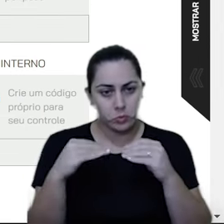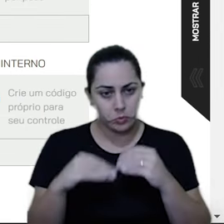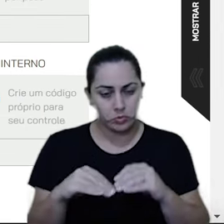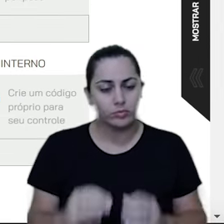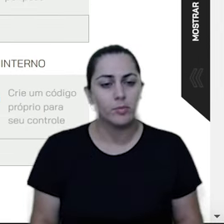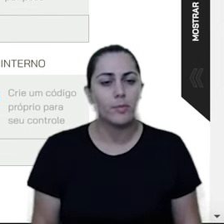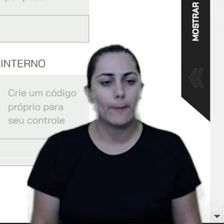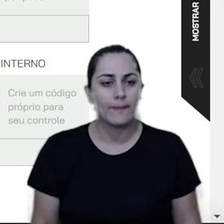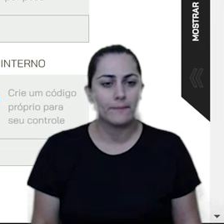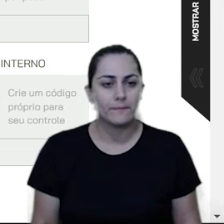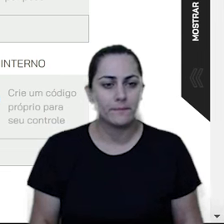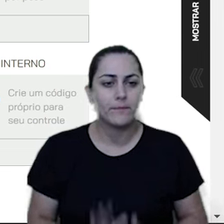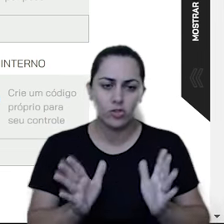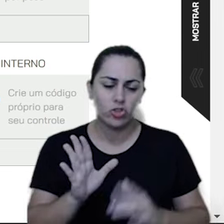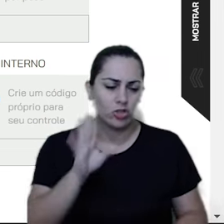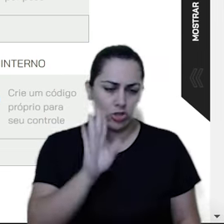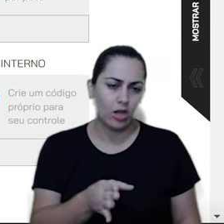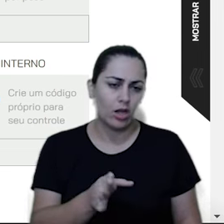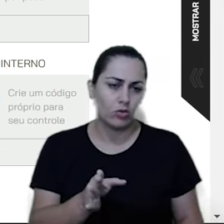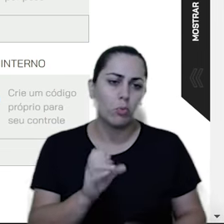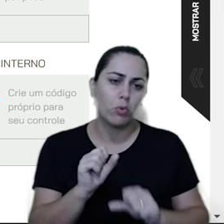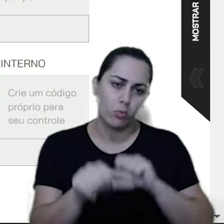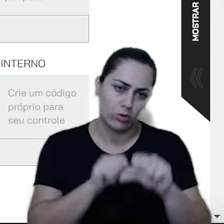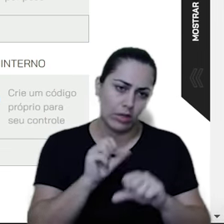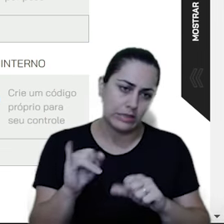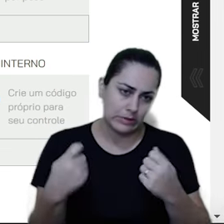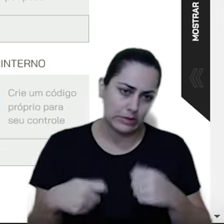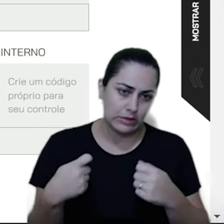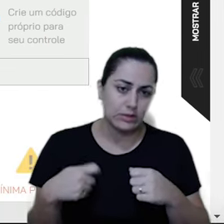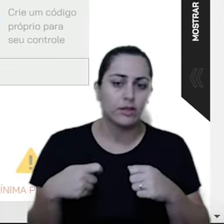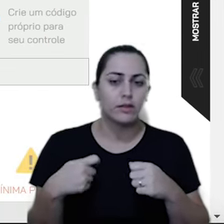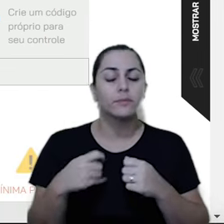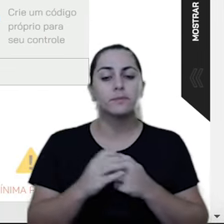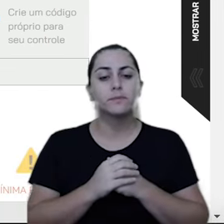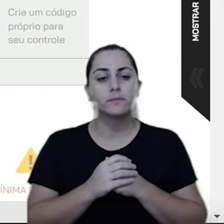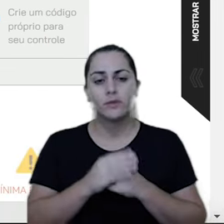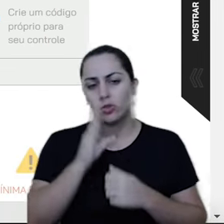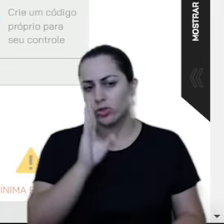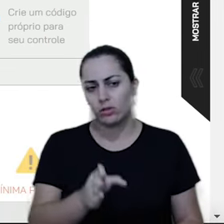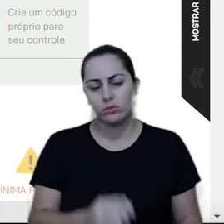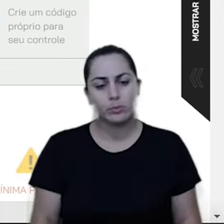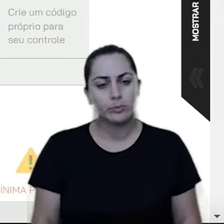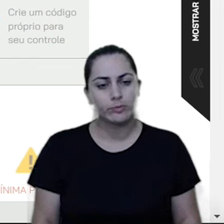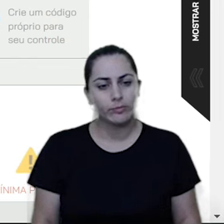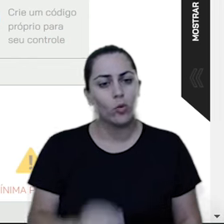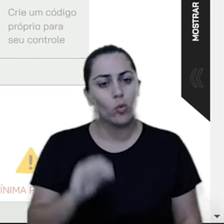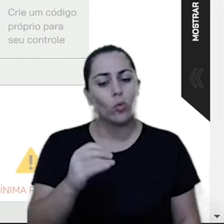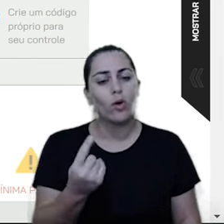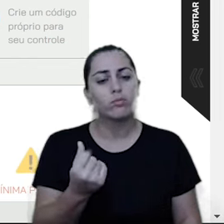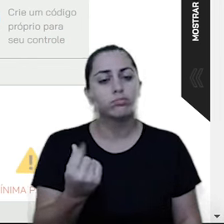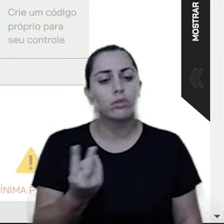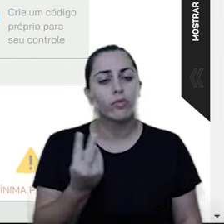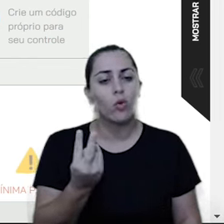isso isso aqui ele já vem automático Posso alterar se for o caso e aí eu venho aqui ó direto eu coloco o